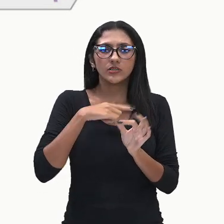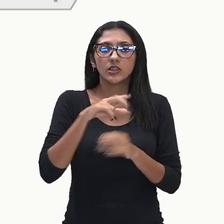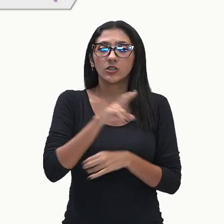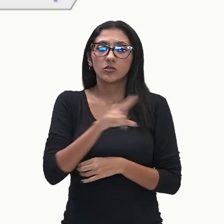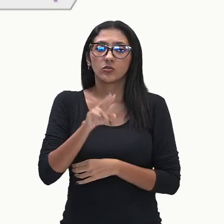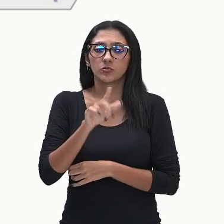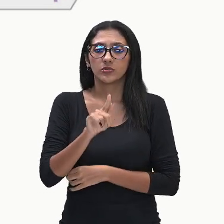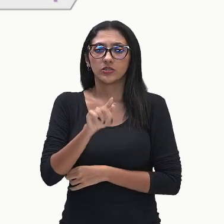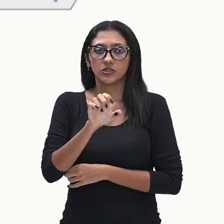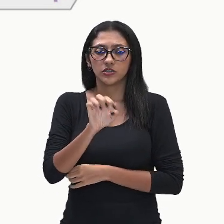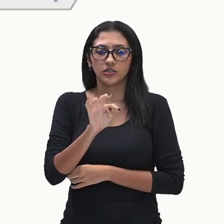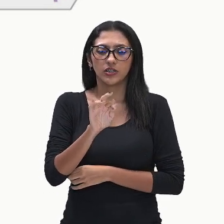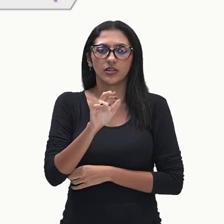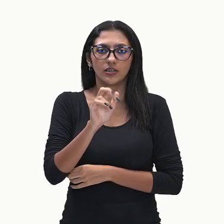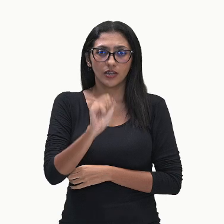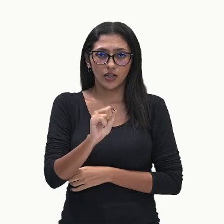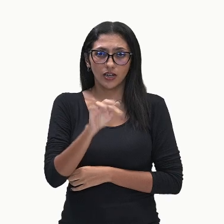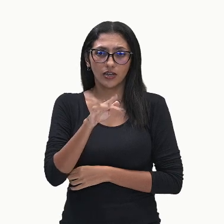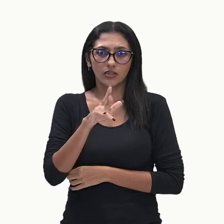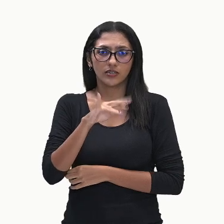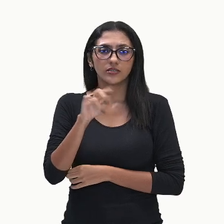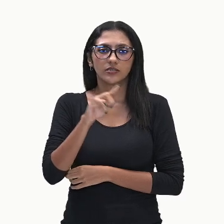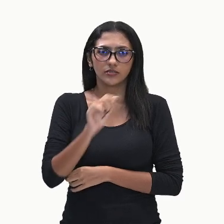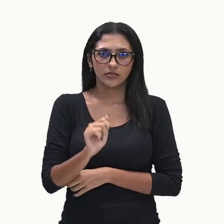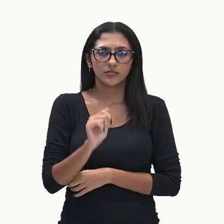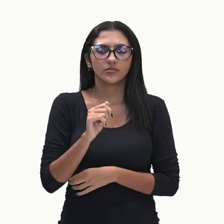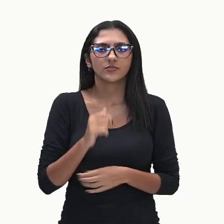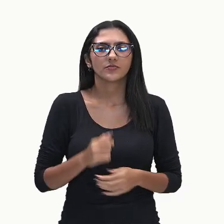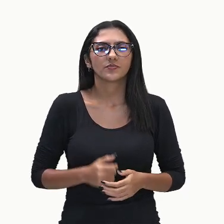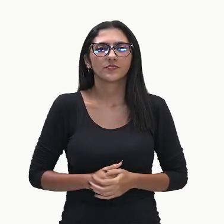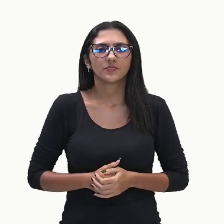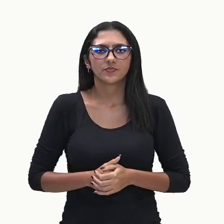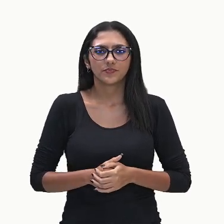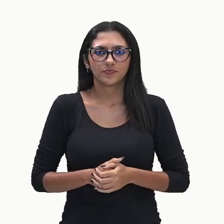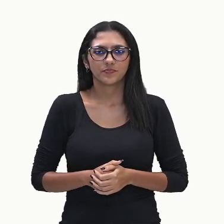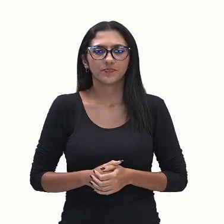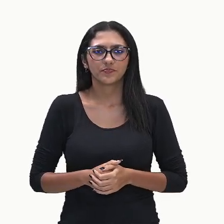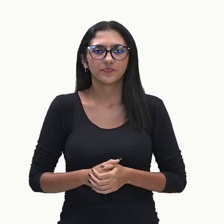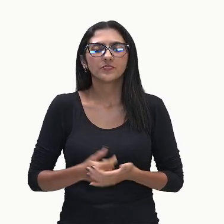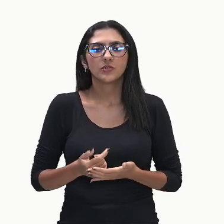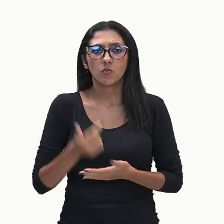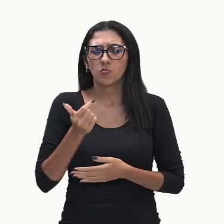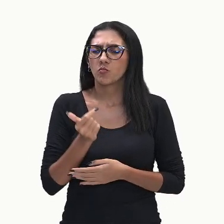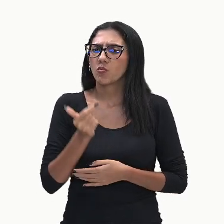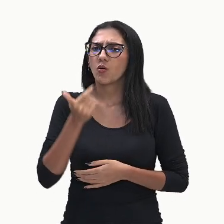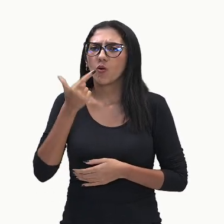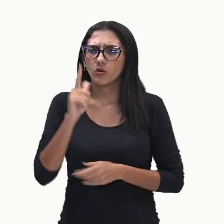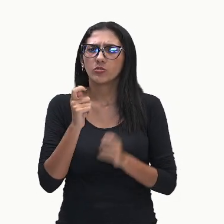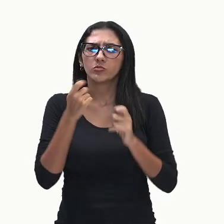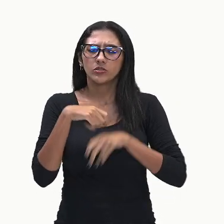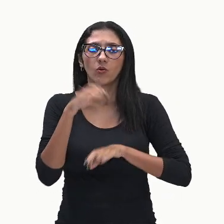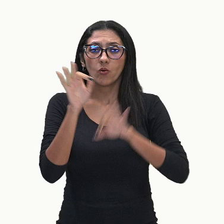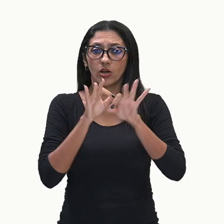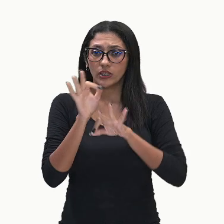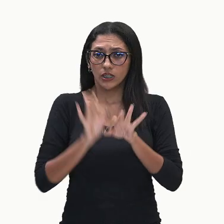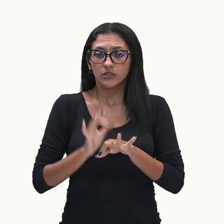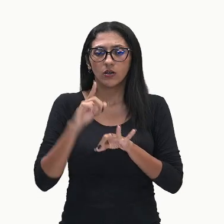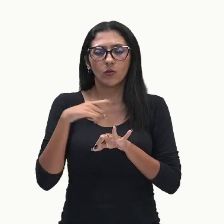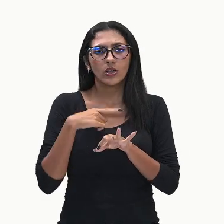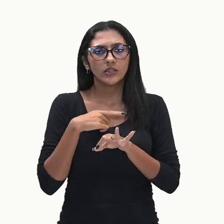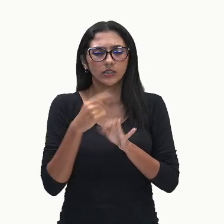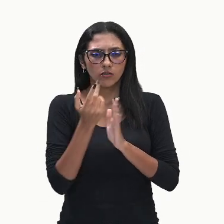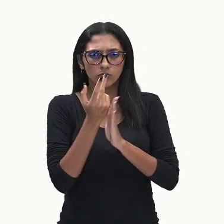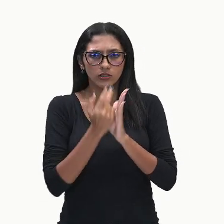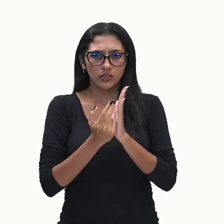tá bom? E, continuando aqui, nós temos o seguinte, que outra forma de construir o cone é através